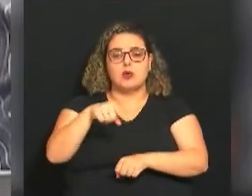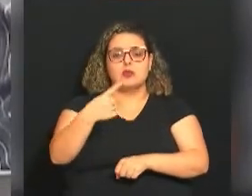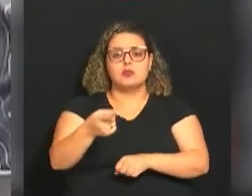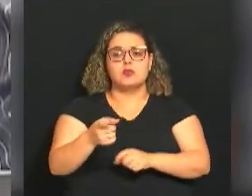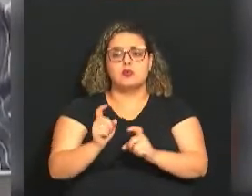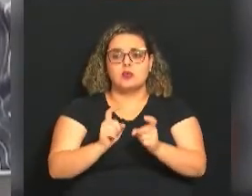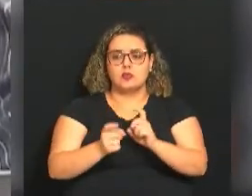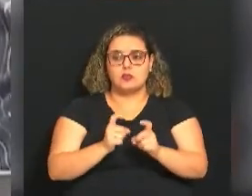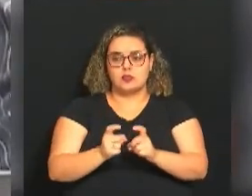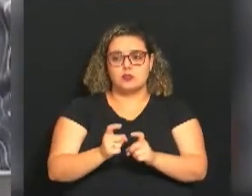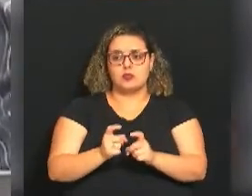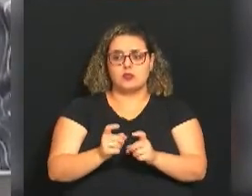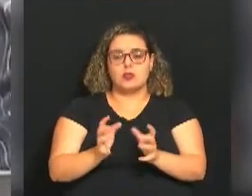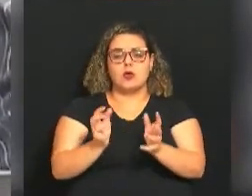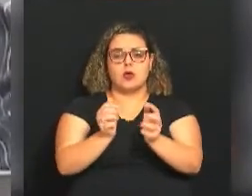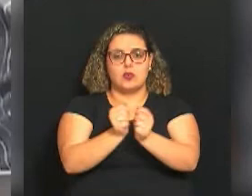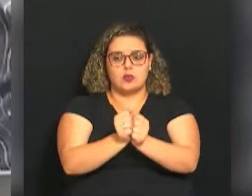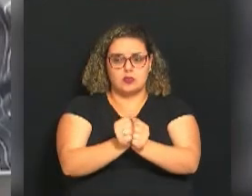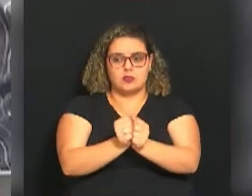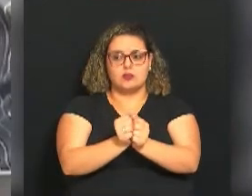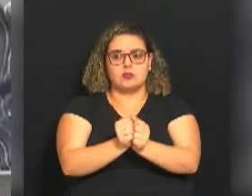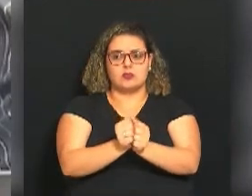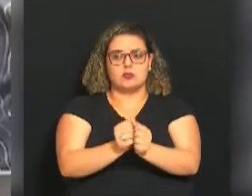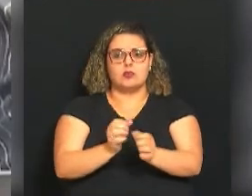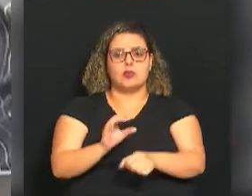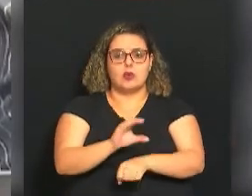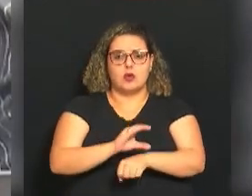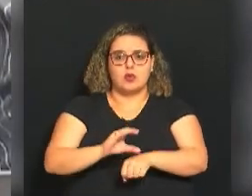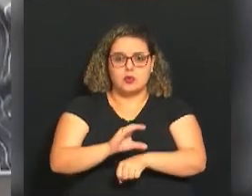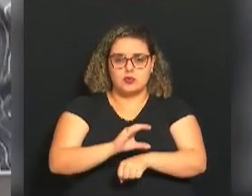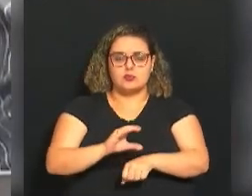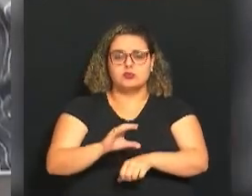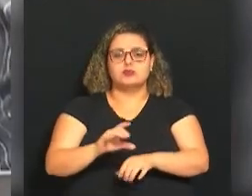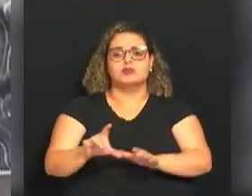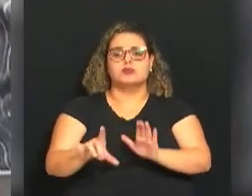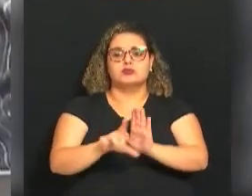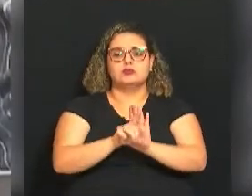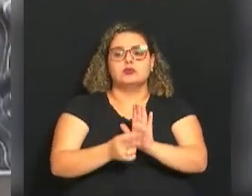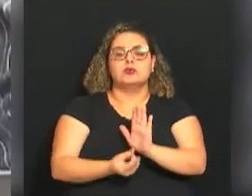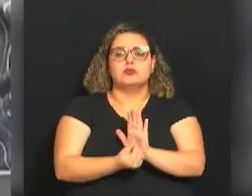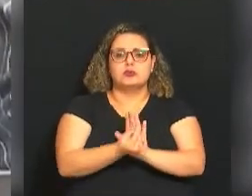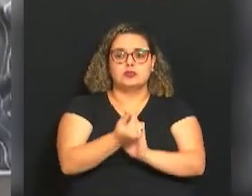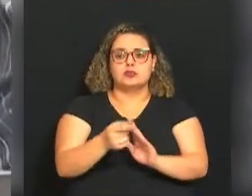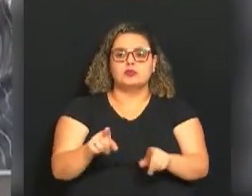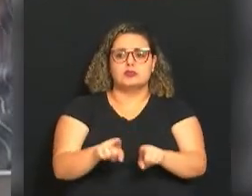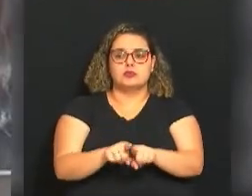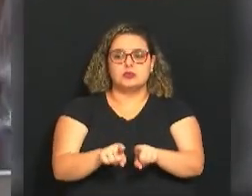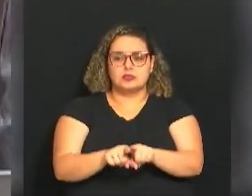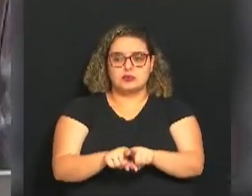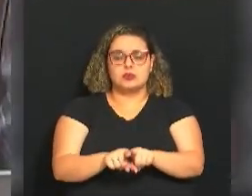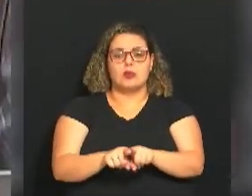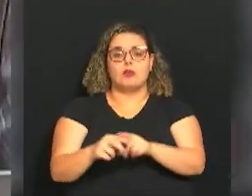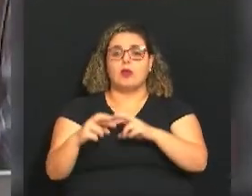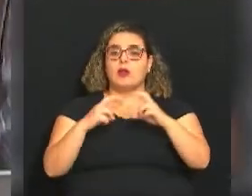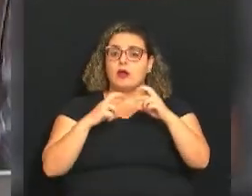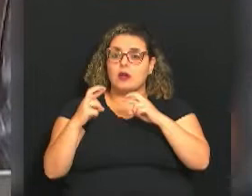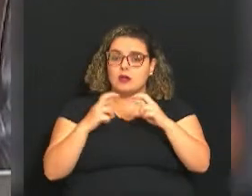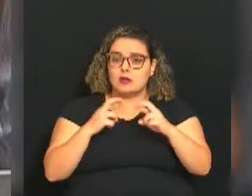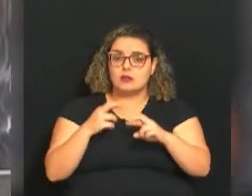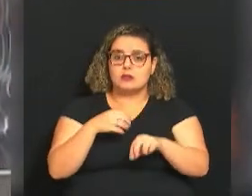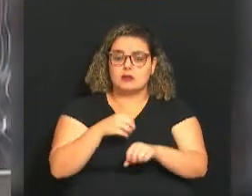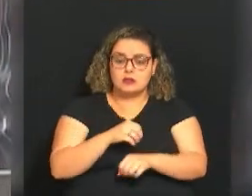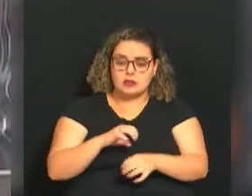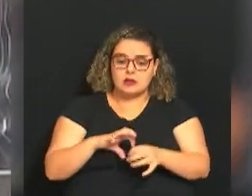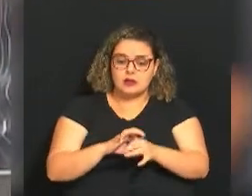Uma reunião conjunta da Comissão de Constituição e Legalidade e da Comissão de Finanças e Orçamento para analisar e deliberar